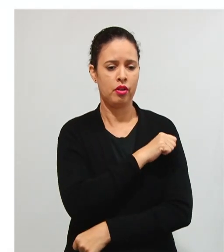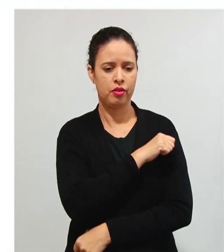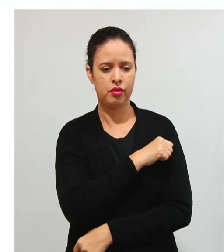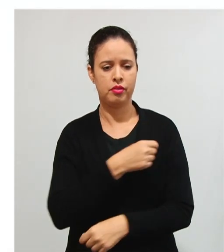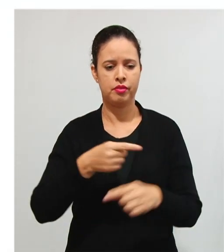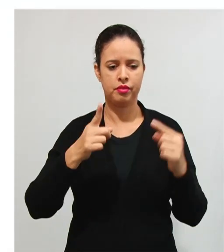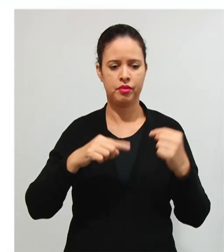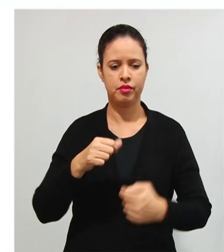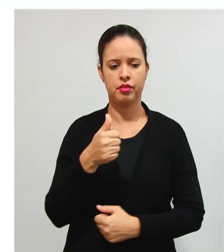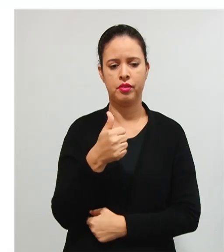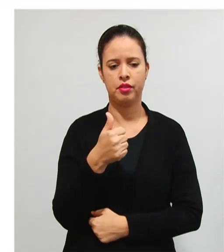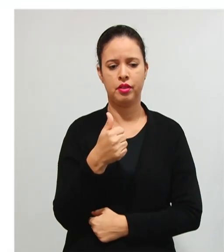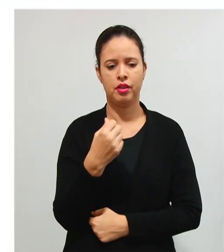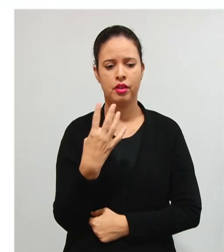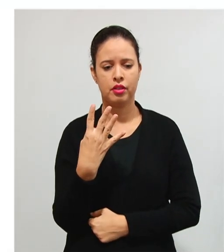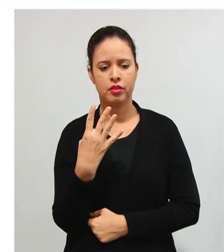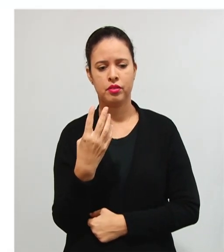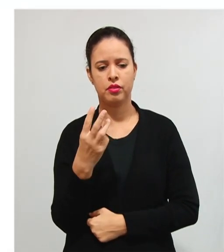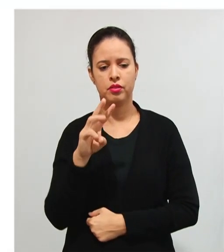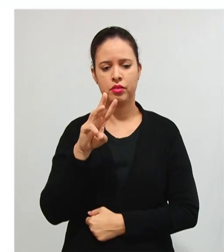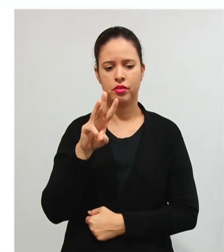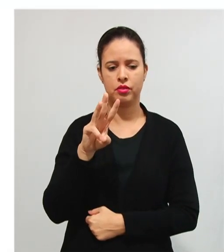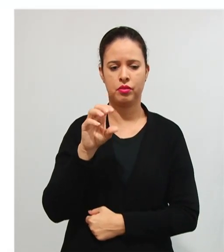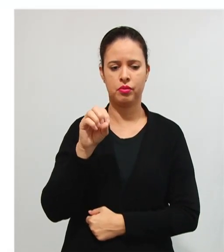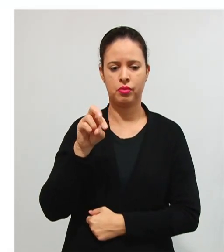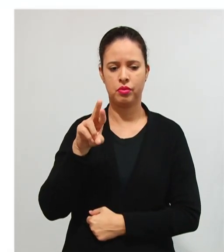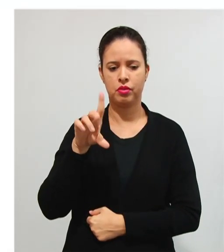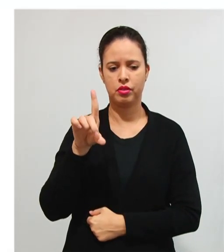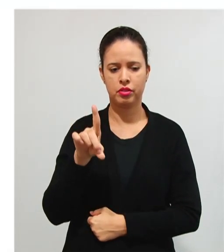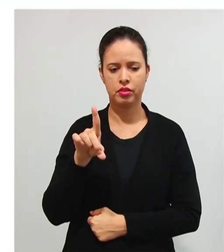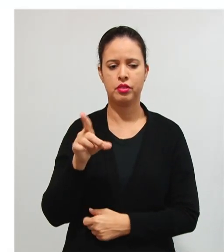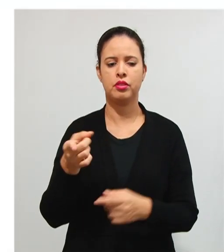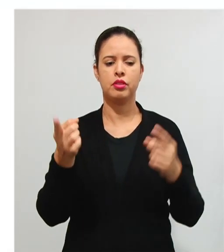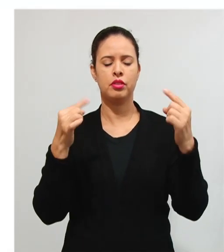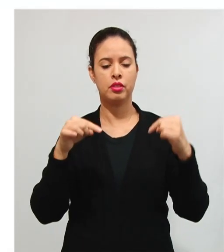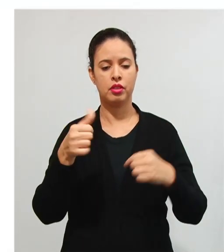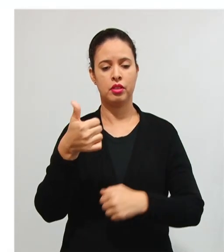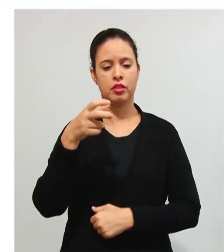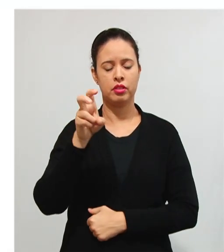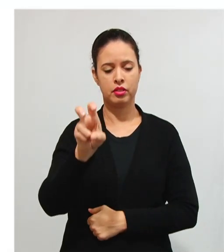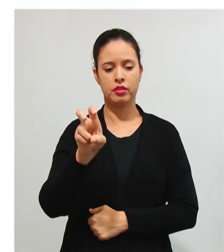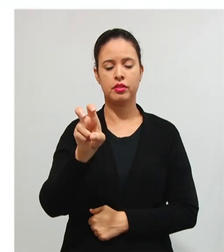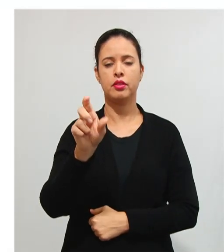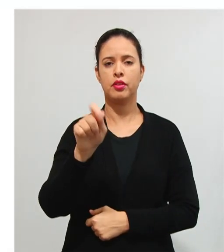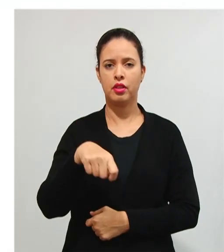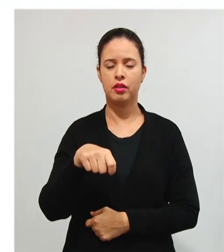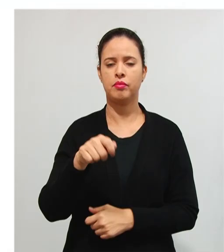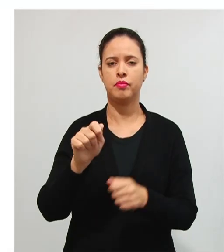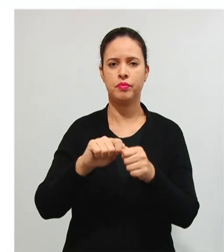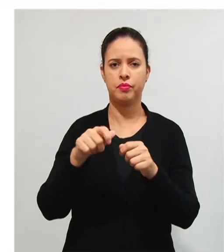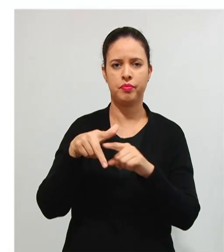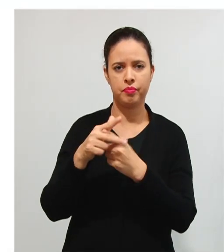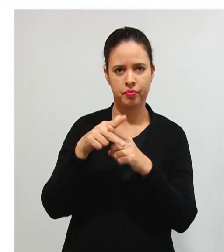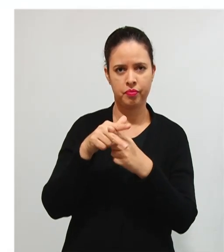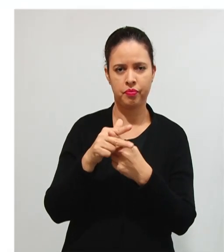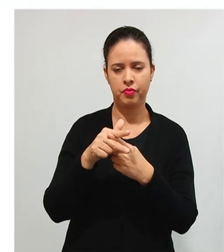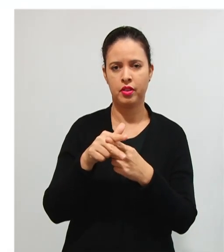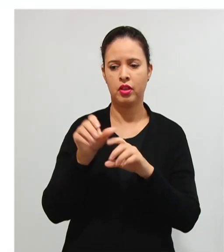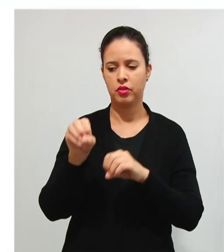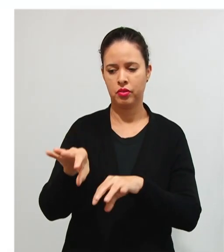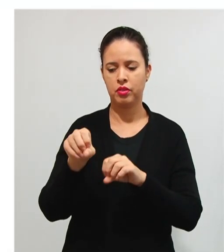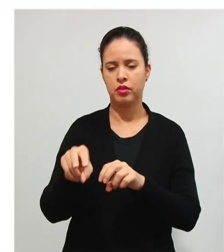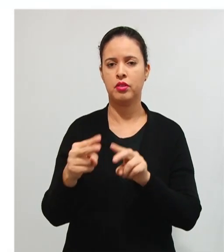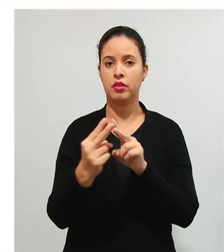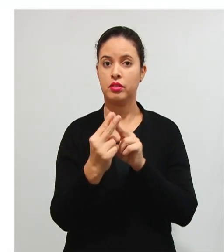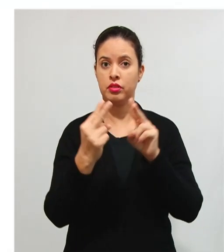uma plataforma para criação de blog. O Articulator, que permite a criação de ferramentas para educação à distância,